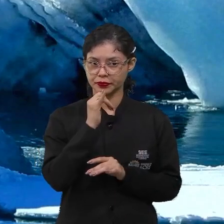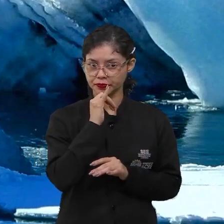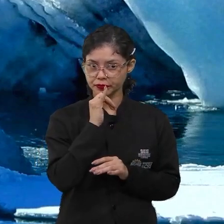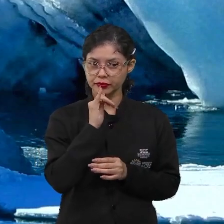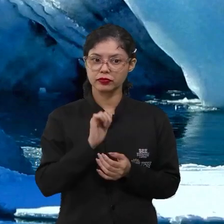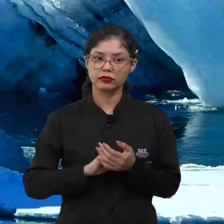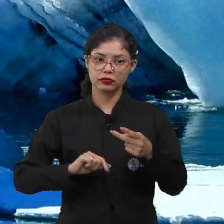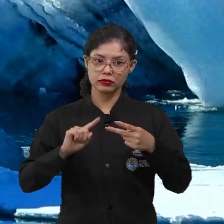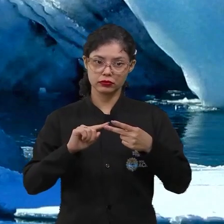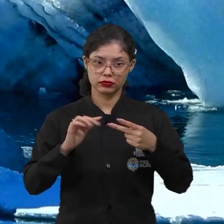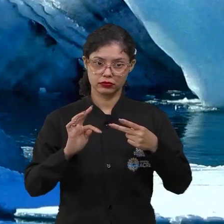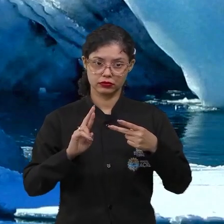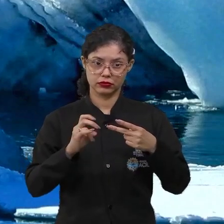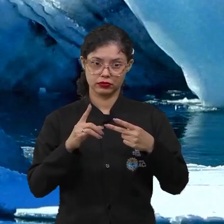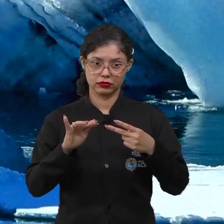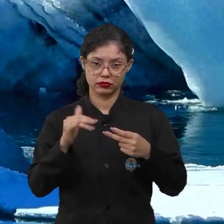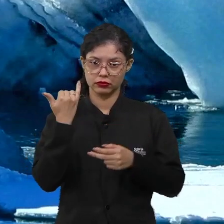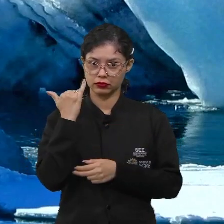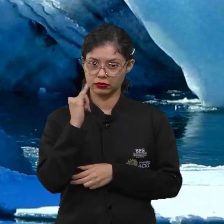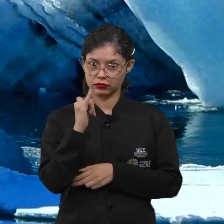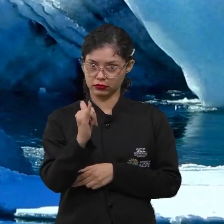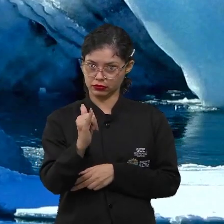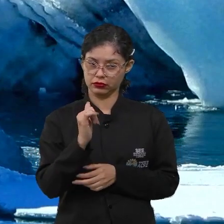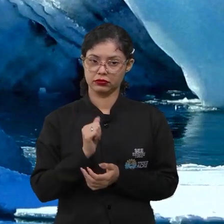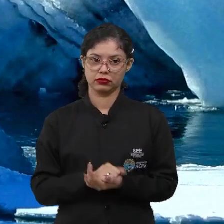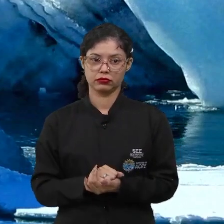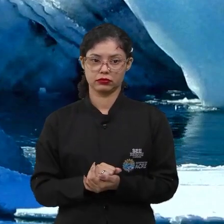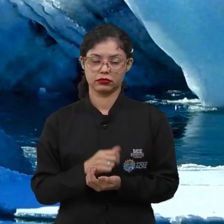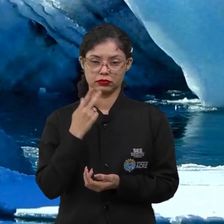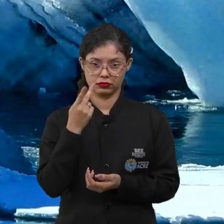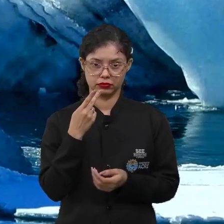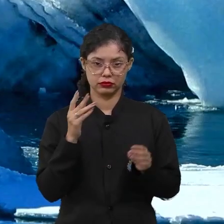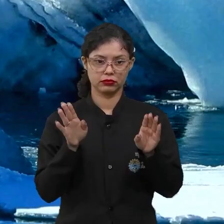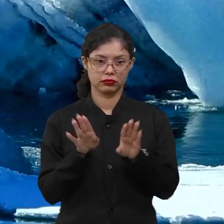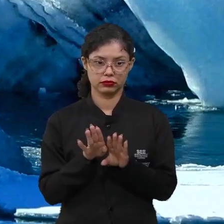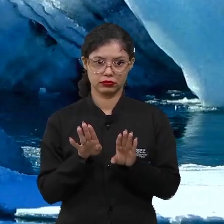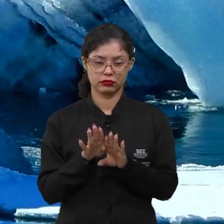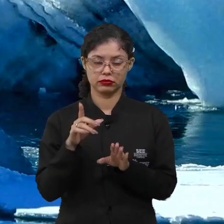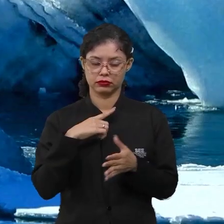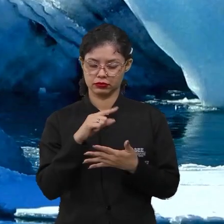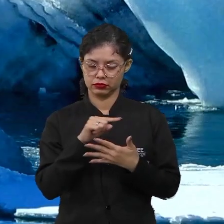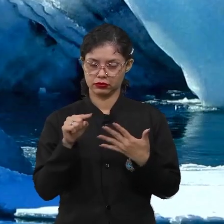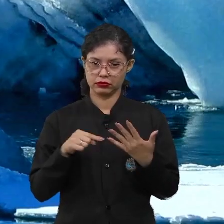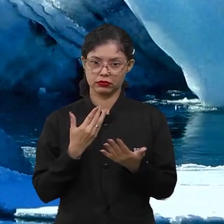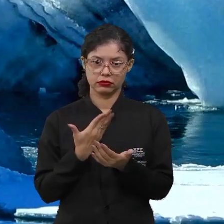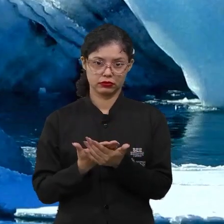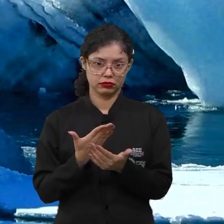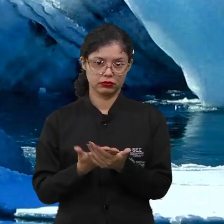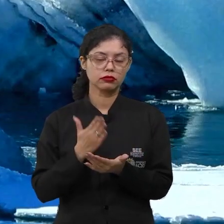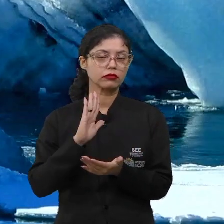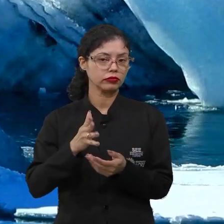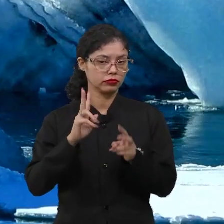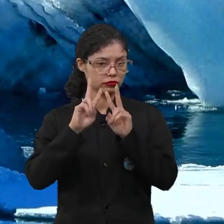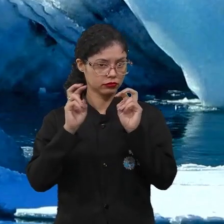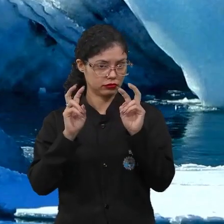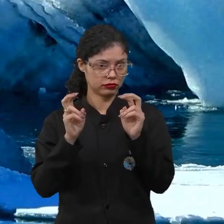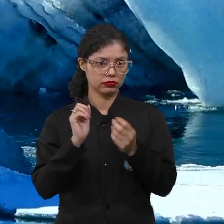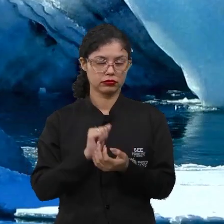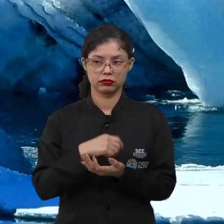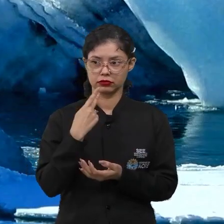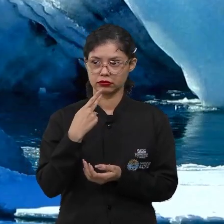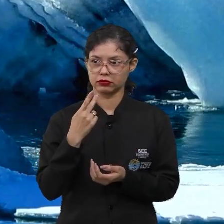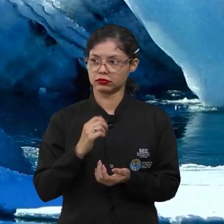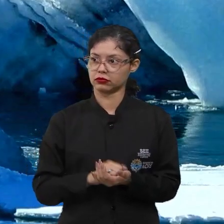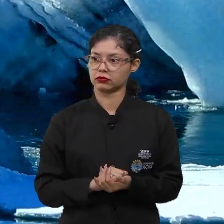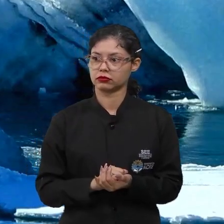exemplo da transição energética. Precisamos falar sobre isso, temos diversas aulas, inclusive, tratando sobre essa questão